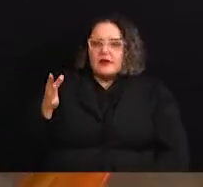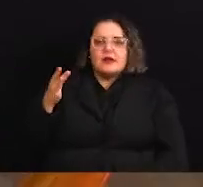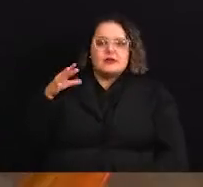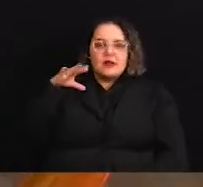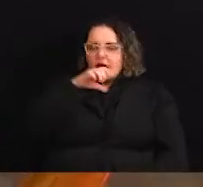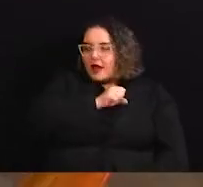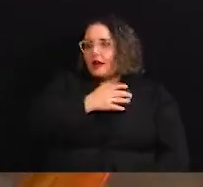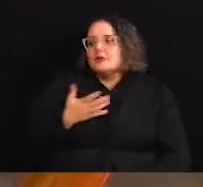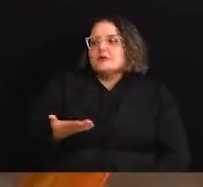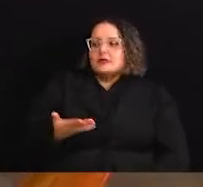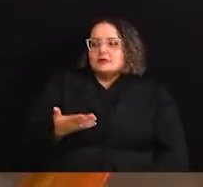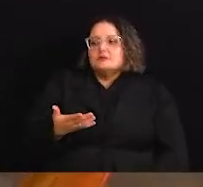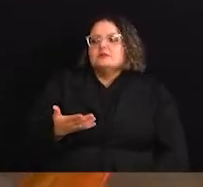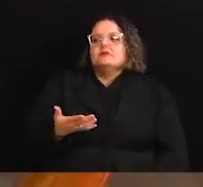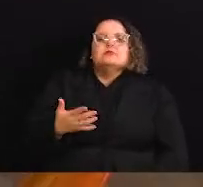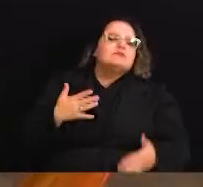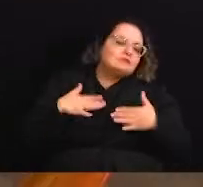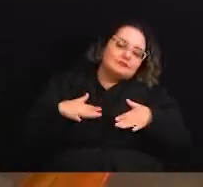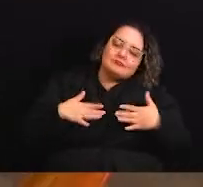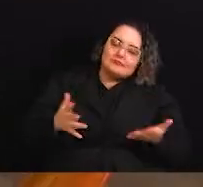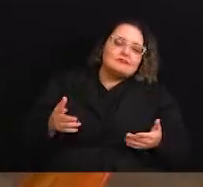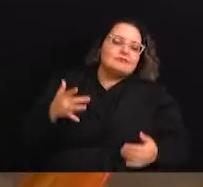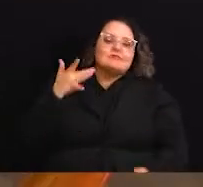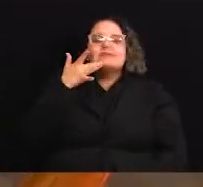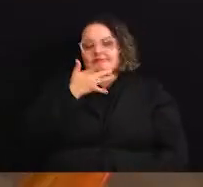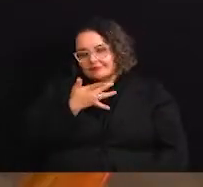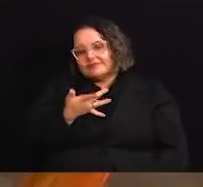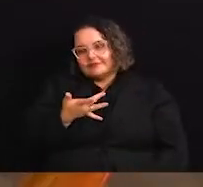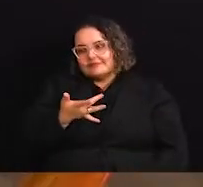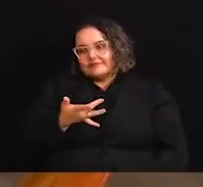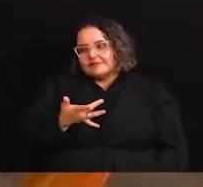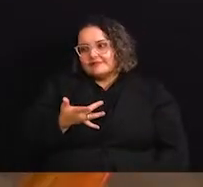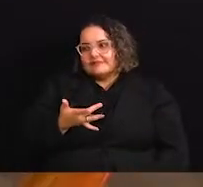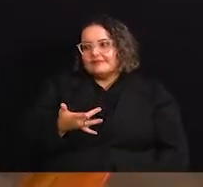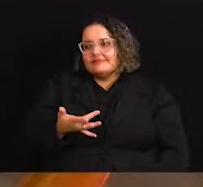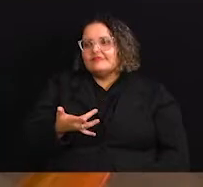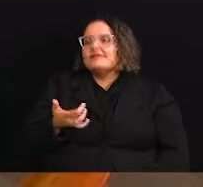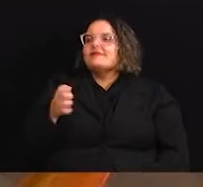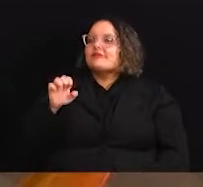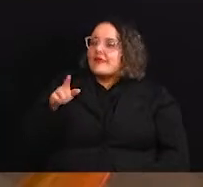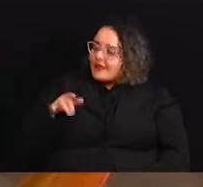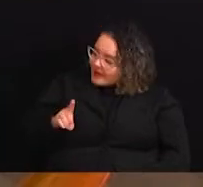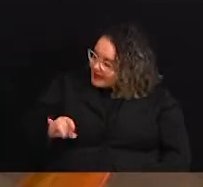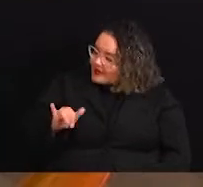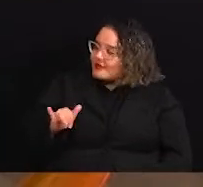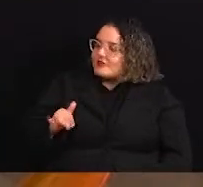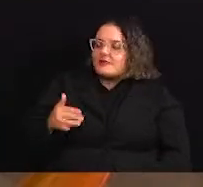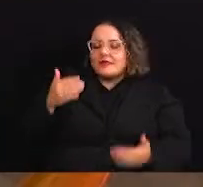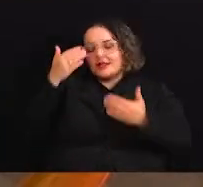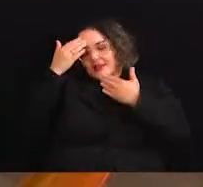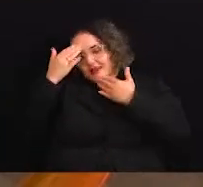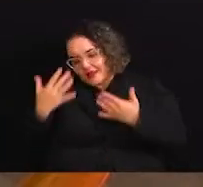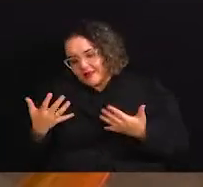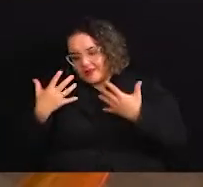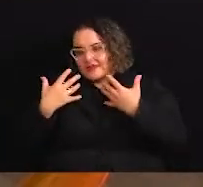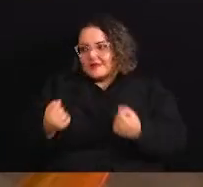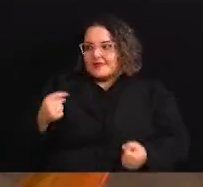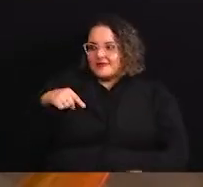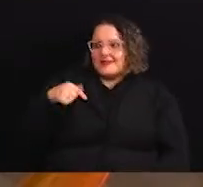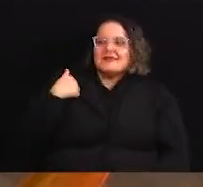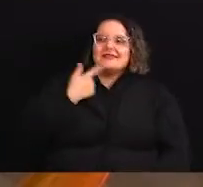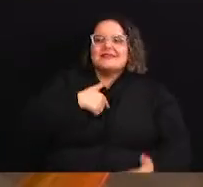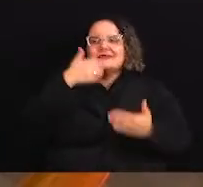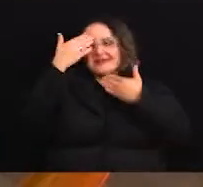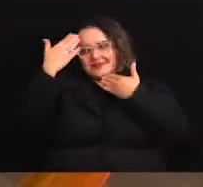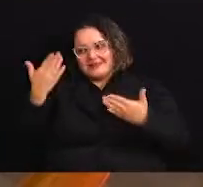fácil, prática e bem tranquila e bem gostosa. O pessoal gosta bastante. Ed, mais uma vez, muito obrigado por receber a gente aqui. A